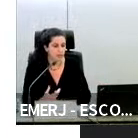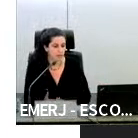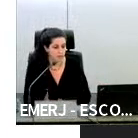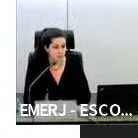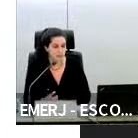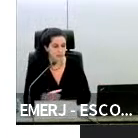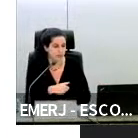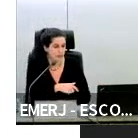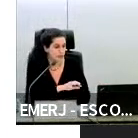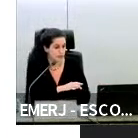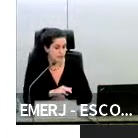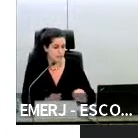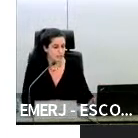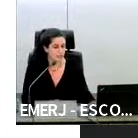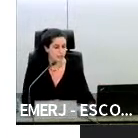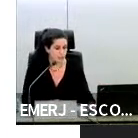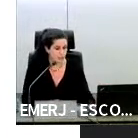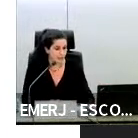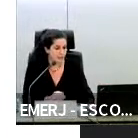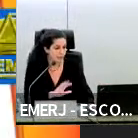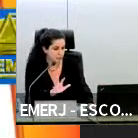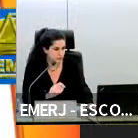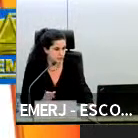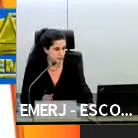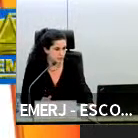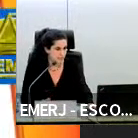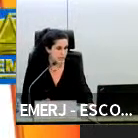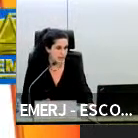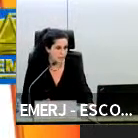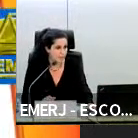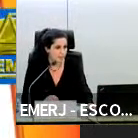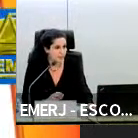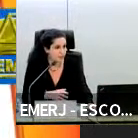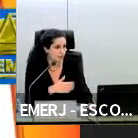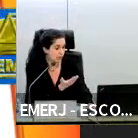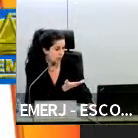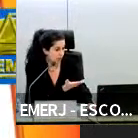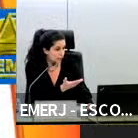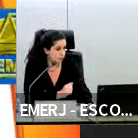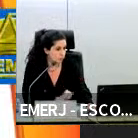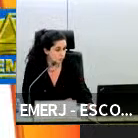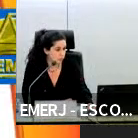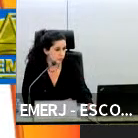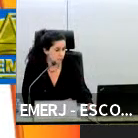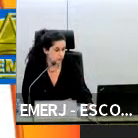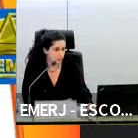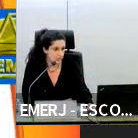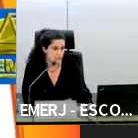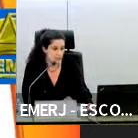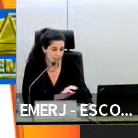profissionais que estavam lá envolvidas fazendo essa divisão de tarefas, mas eu vou passar rapidamente. Então, aqui alguns